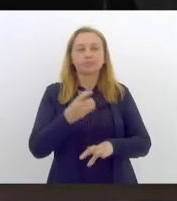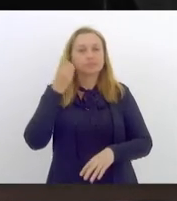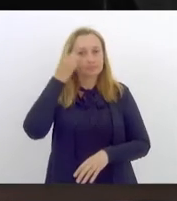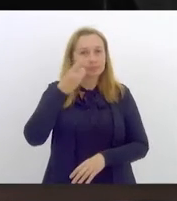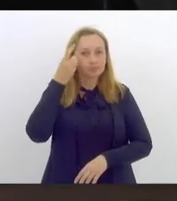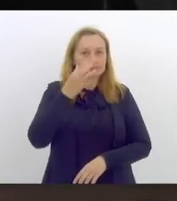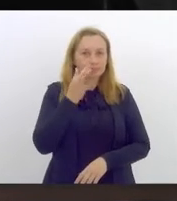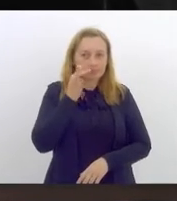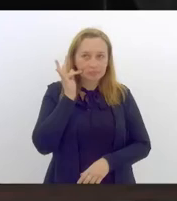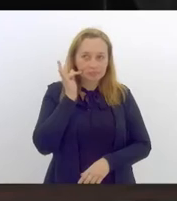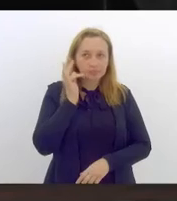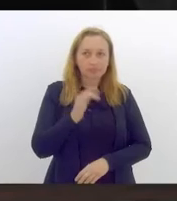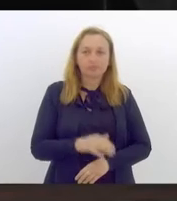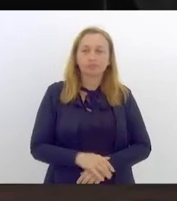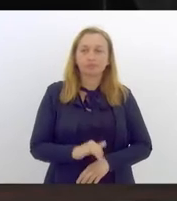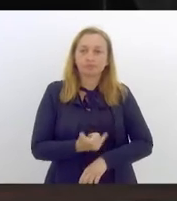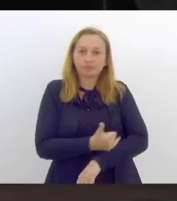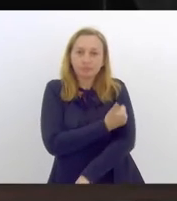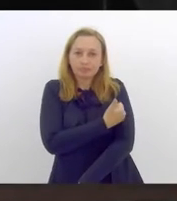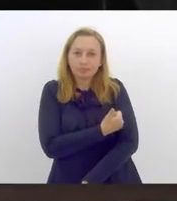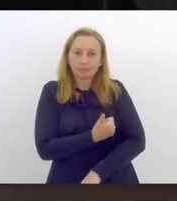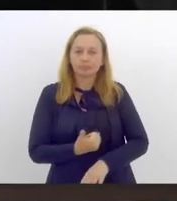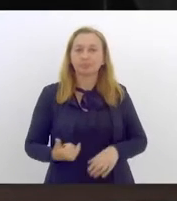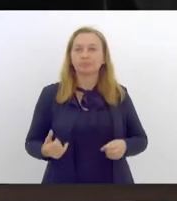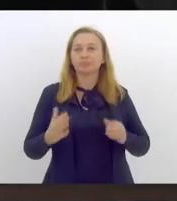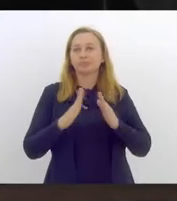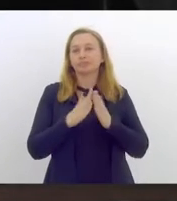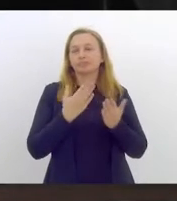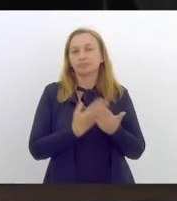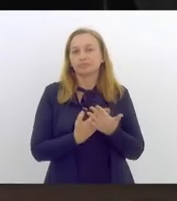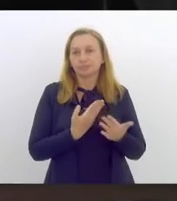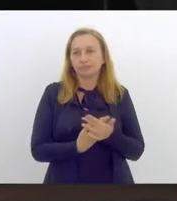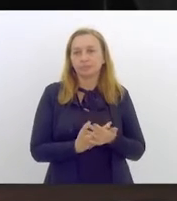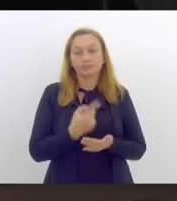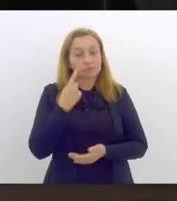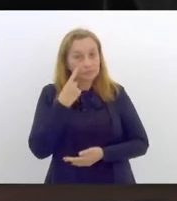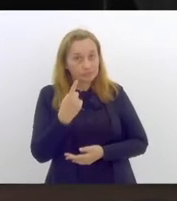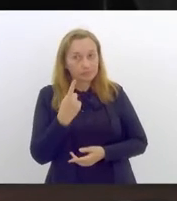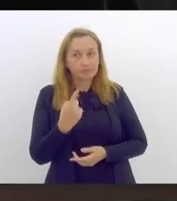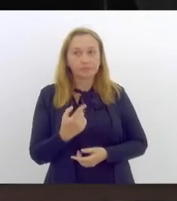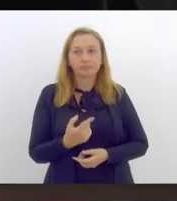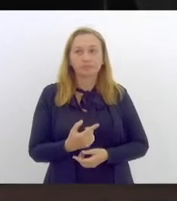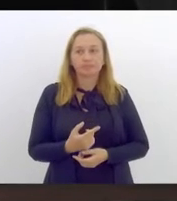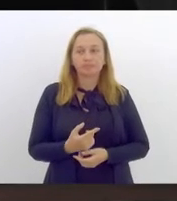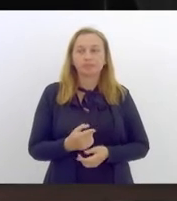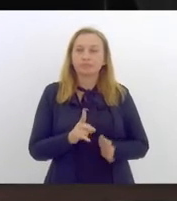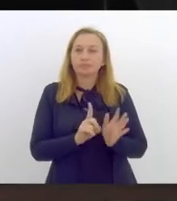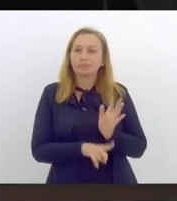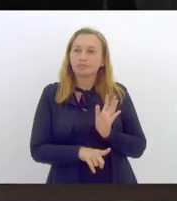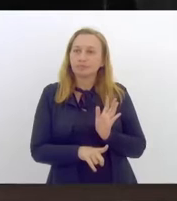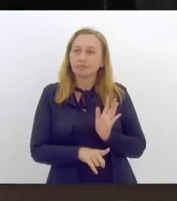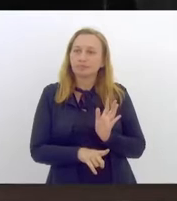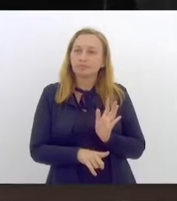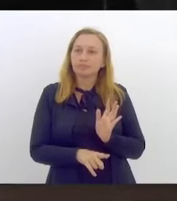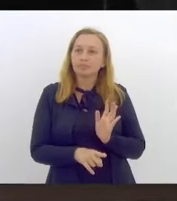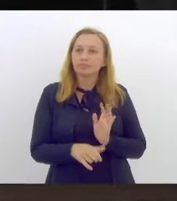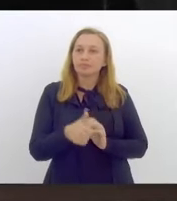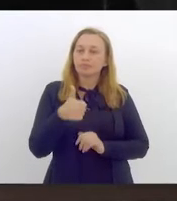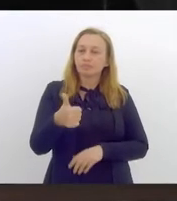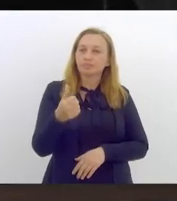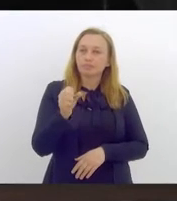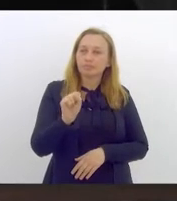no que se refere à infraestrutura das escolas. E a gente vai verificar que há uma redução de